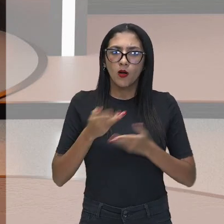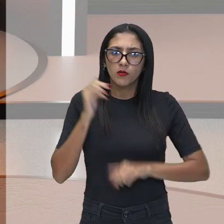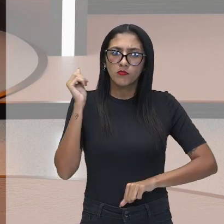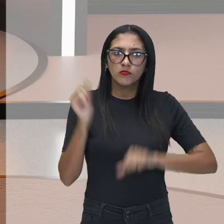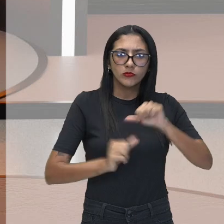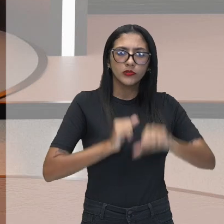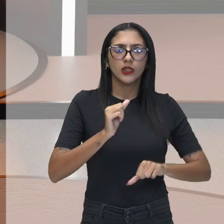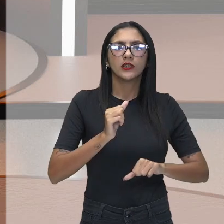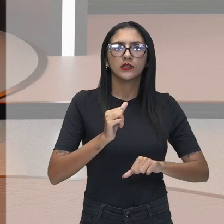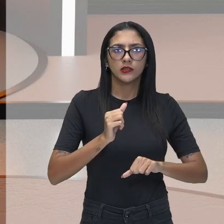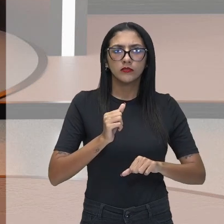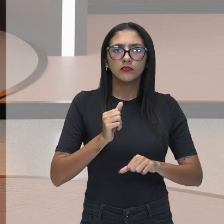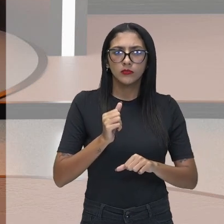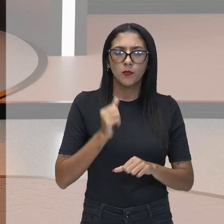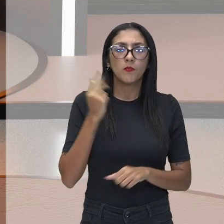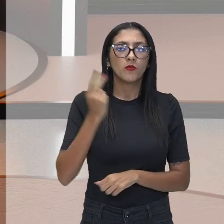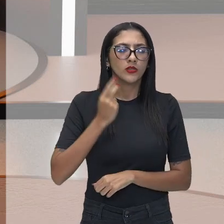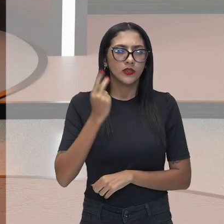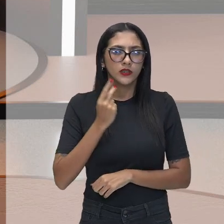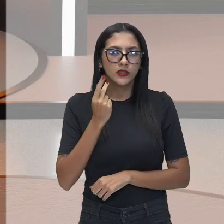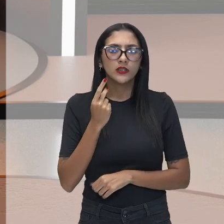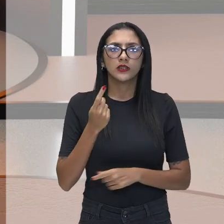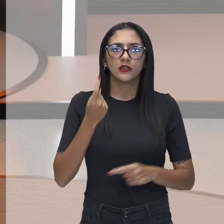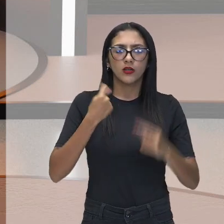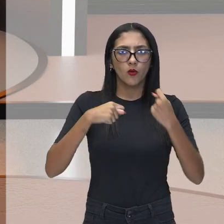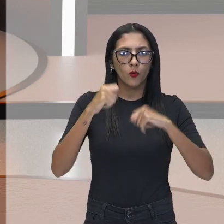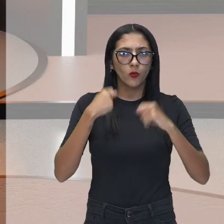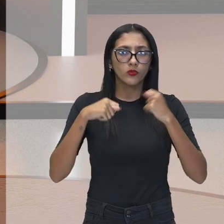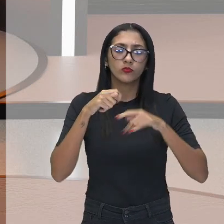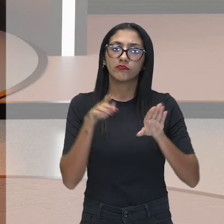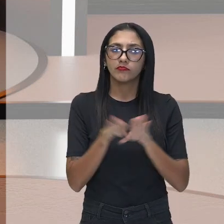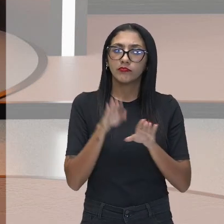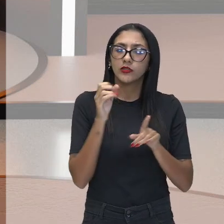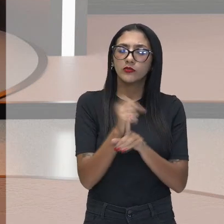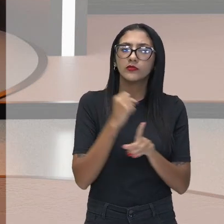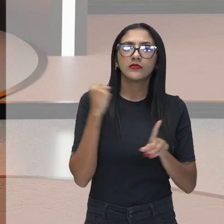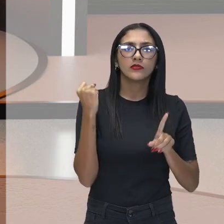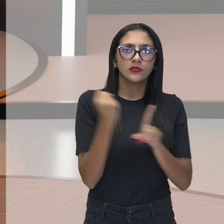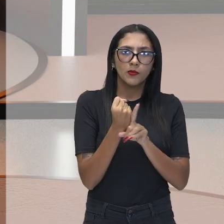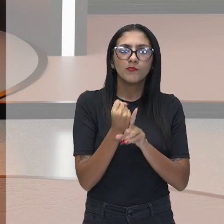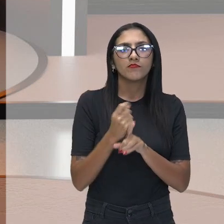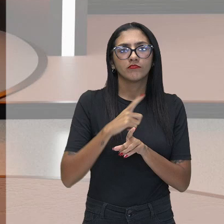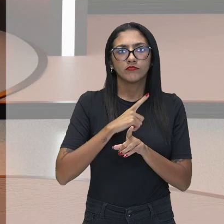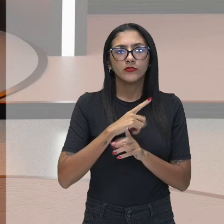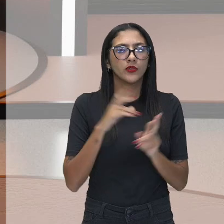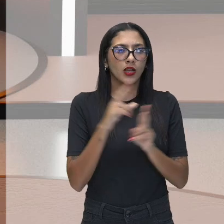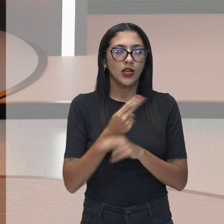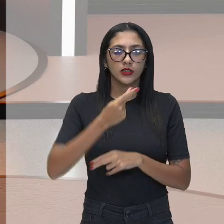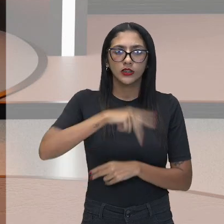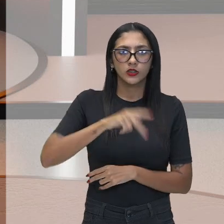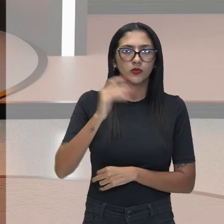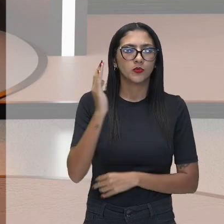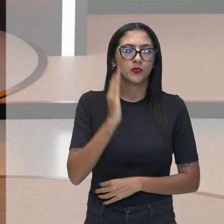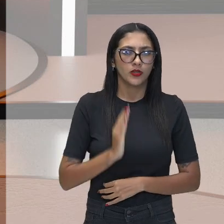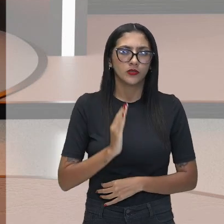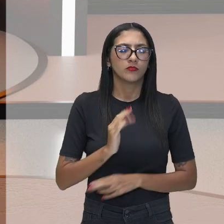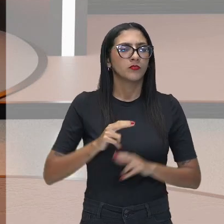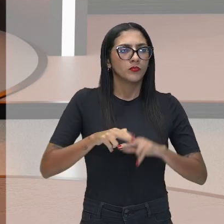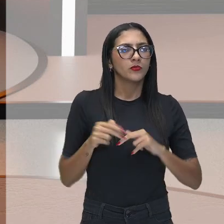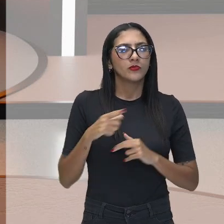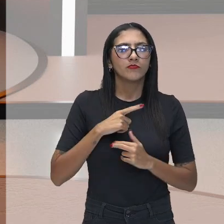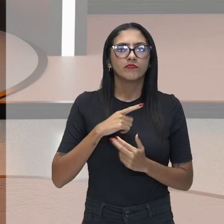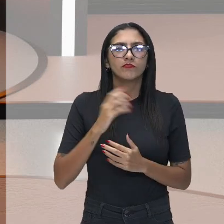mudança política, econômica e social que vai estar acontecendo no Brasil. Então nós vamos passar por um processo